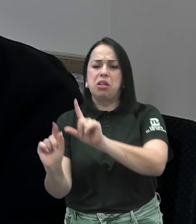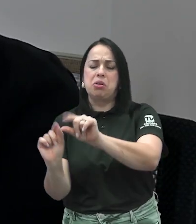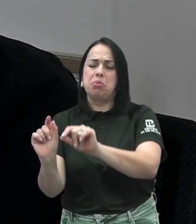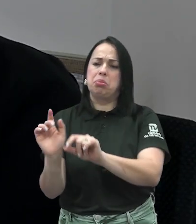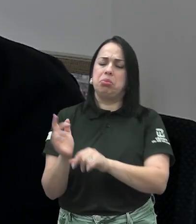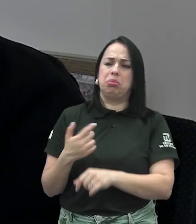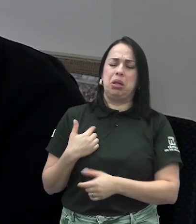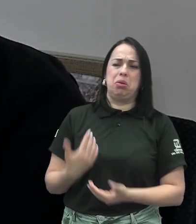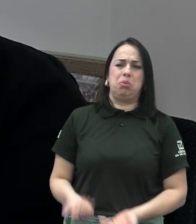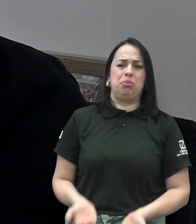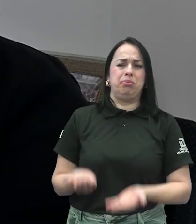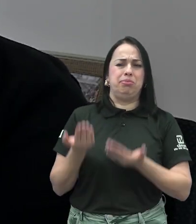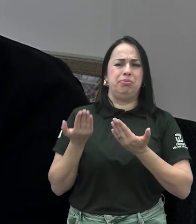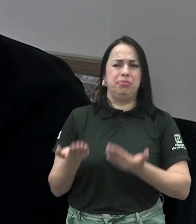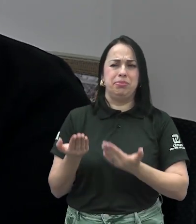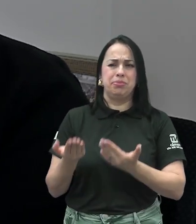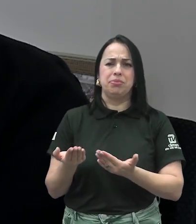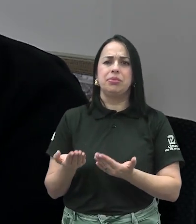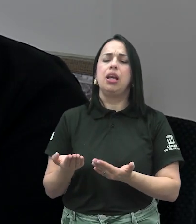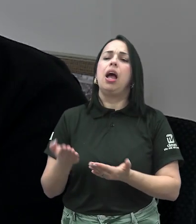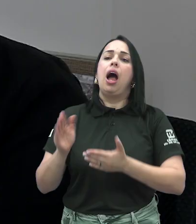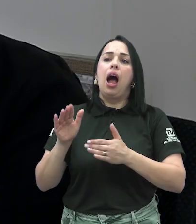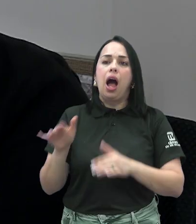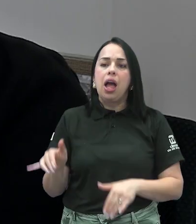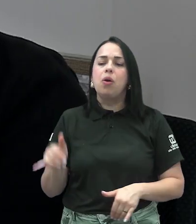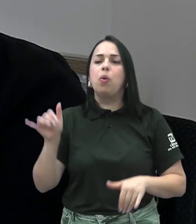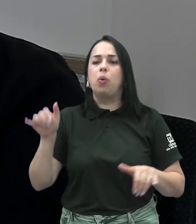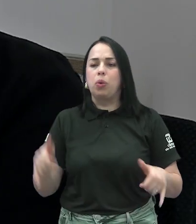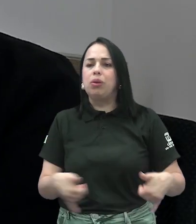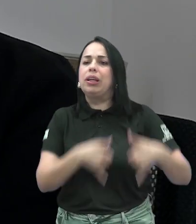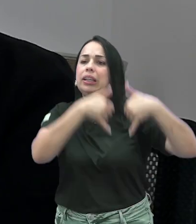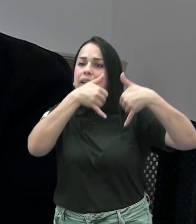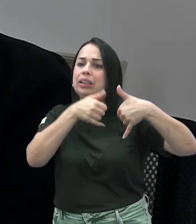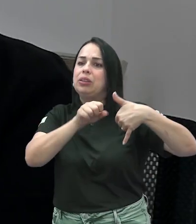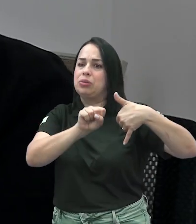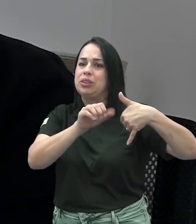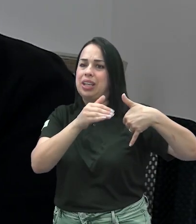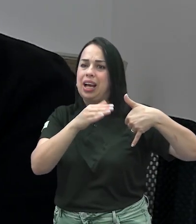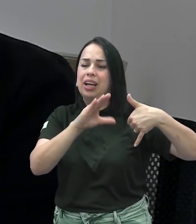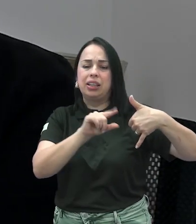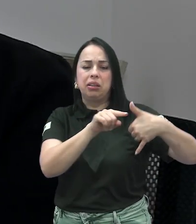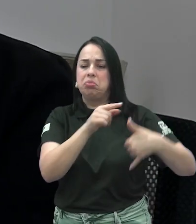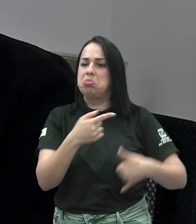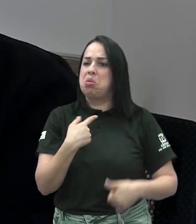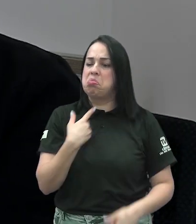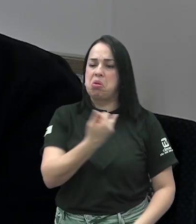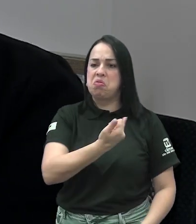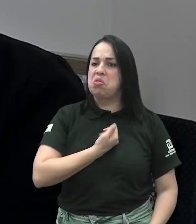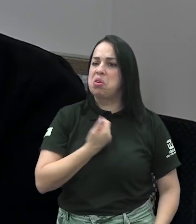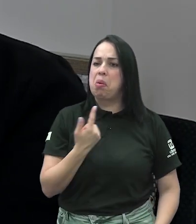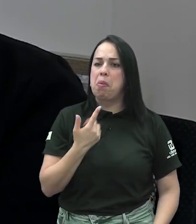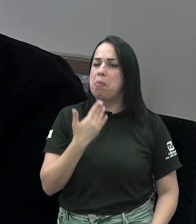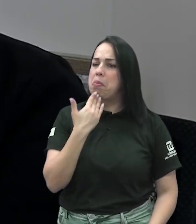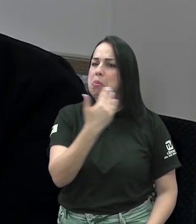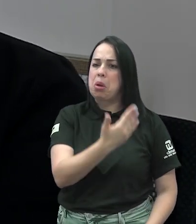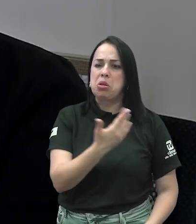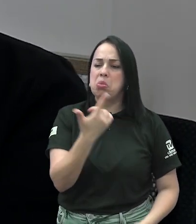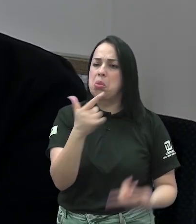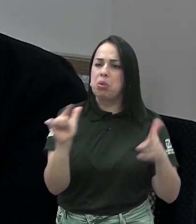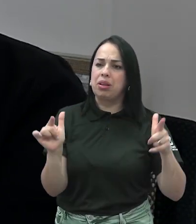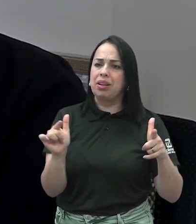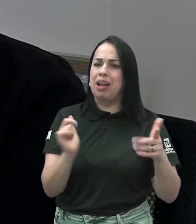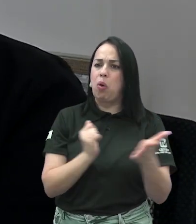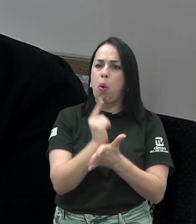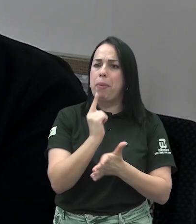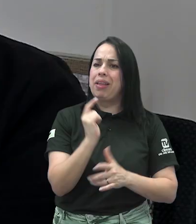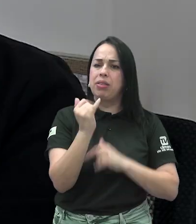estava em processamento, nem nada. Aí eu comecei a desconfiar. Entrei em contato com o saque da loja, né, passei o CPF, ele disse, não tem nenhum pedido